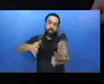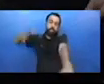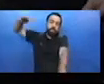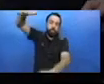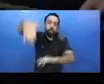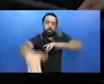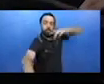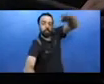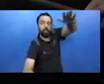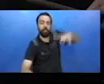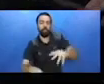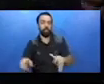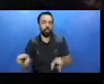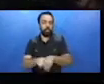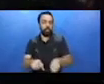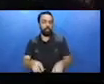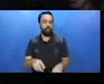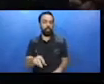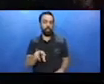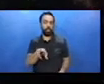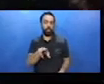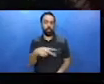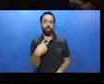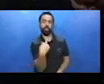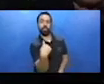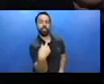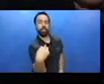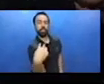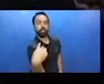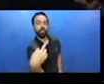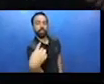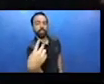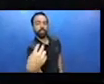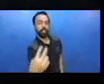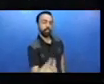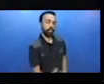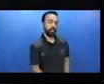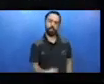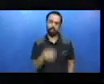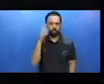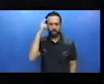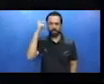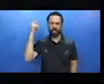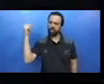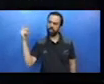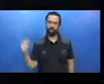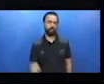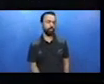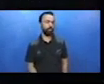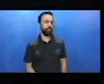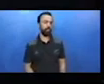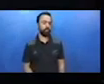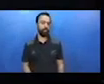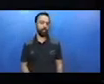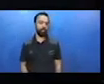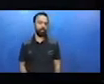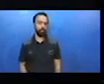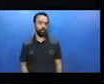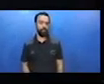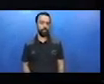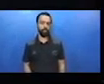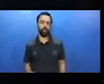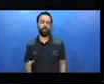lado da forma mais rápida possível. Então é o jeito mais natural de nadar, né? E o nadador mexe pernas e braços de uma